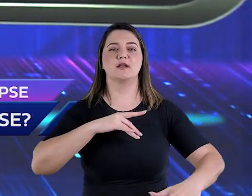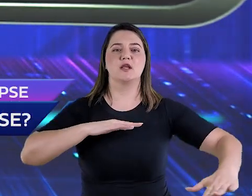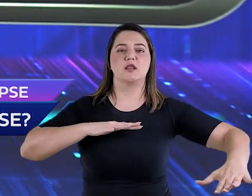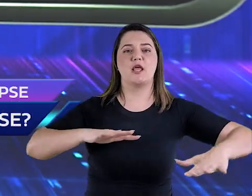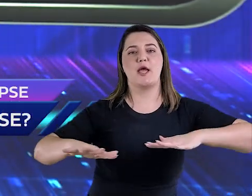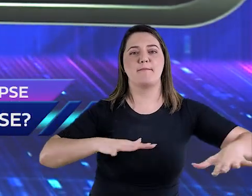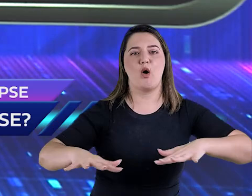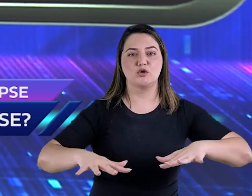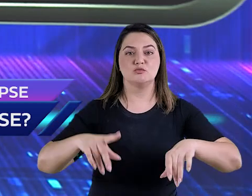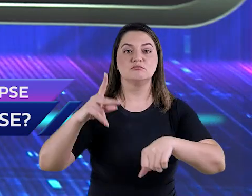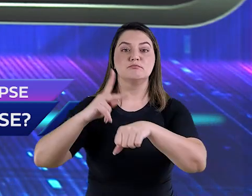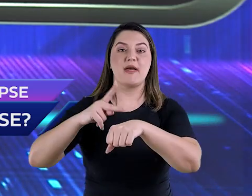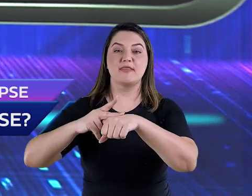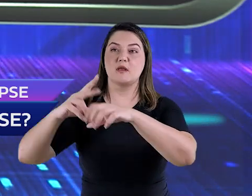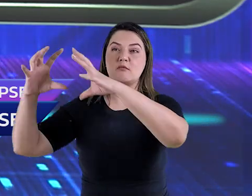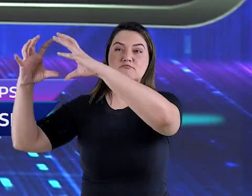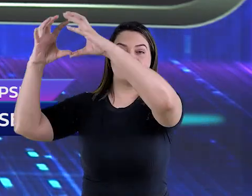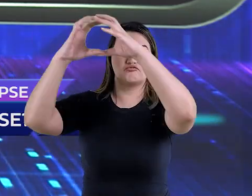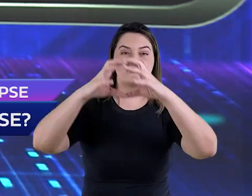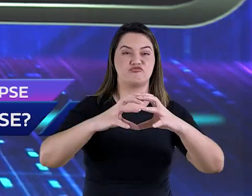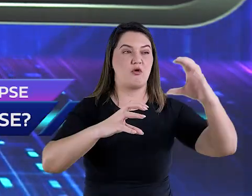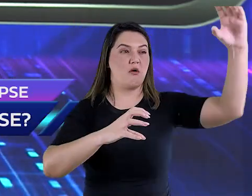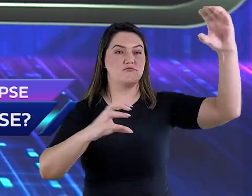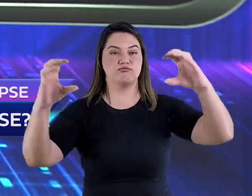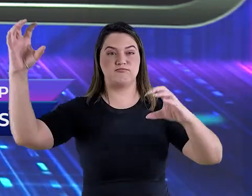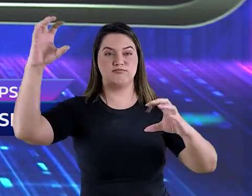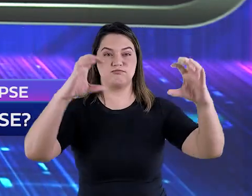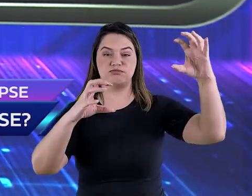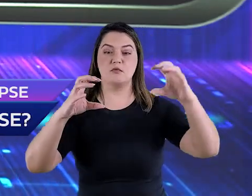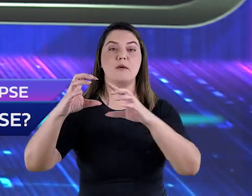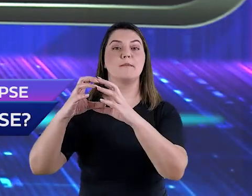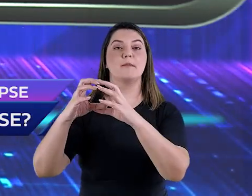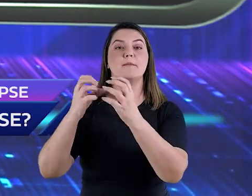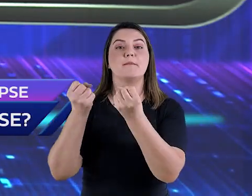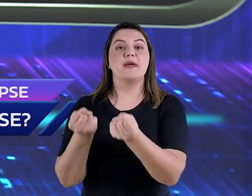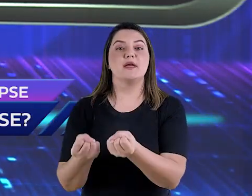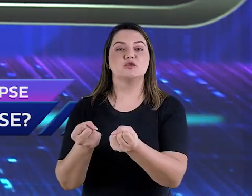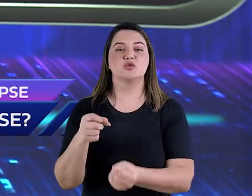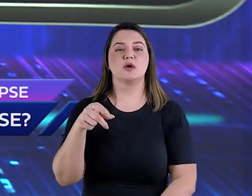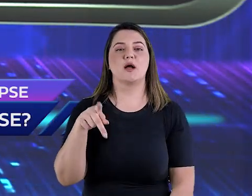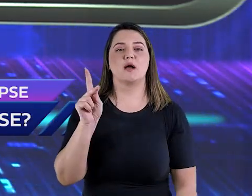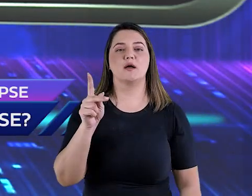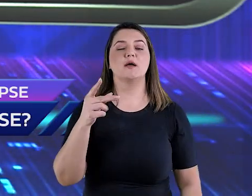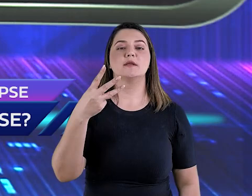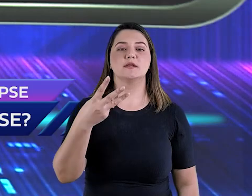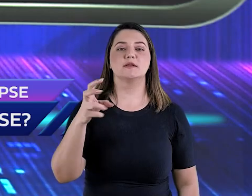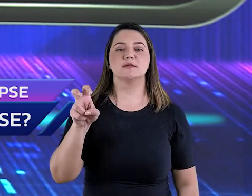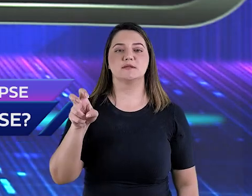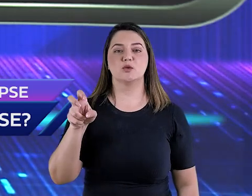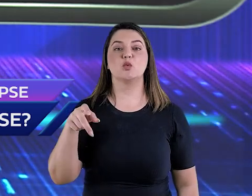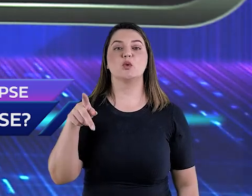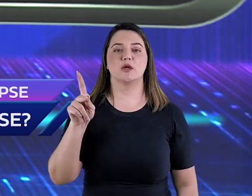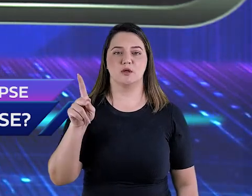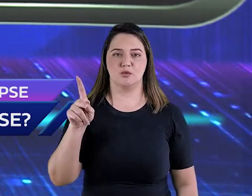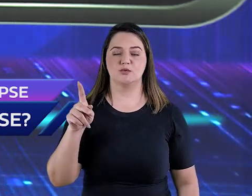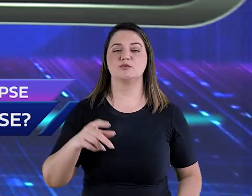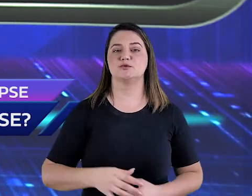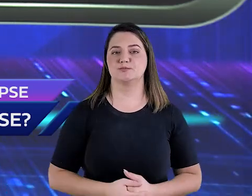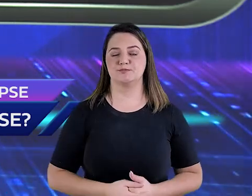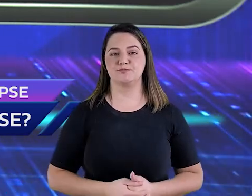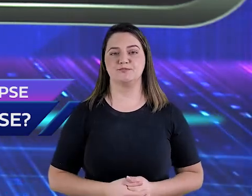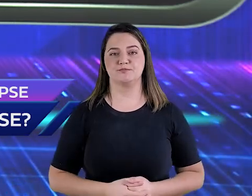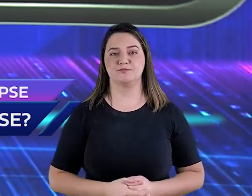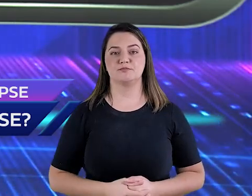chove pedras, cada uma pesando 35 quilos. Nesta sétima praga,